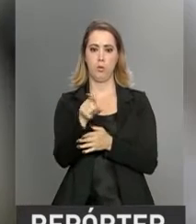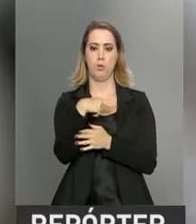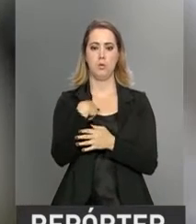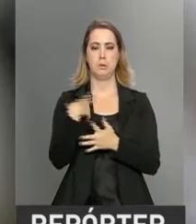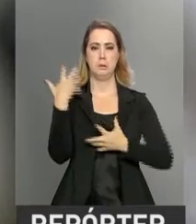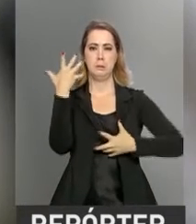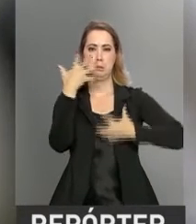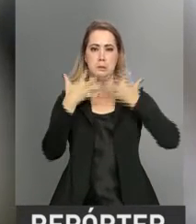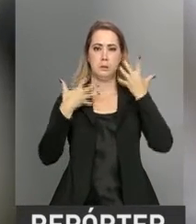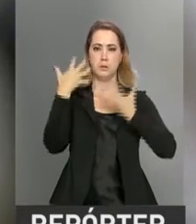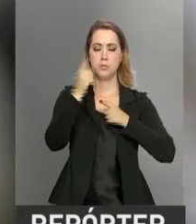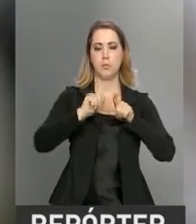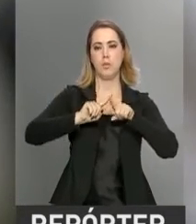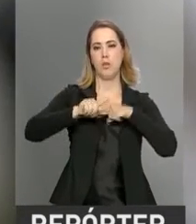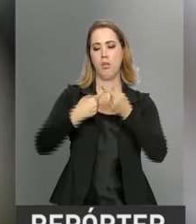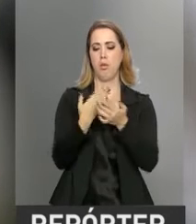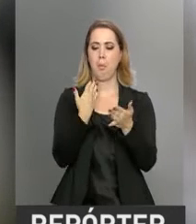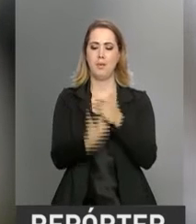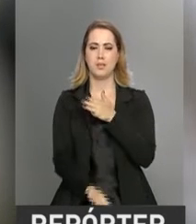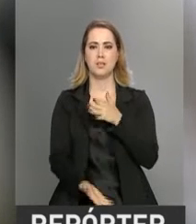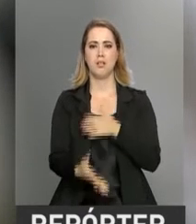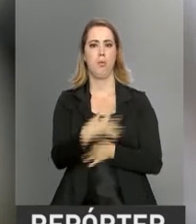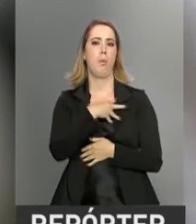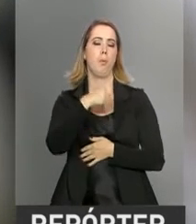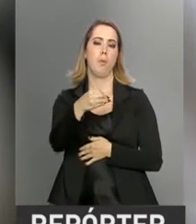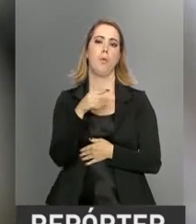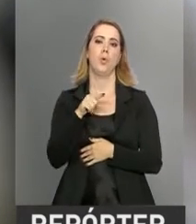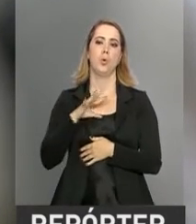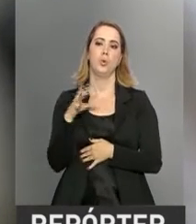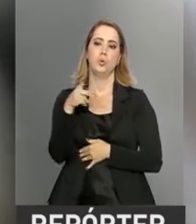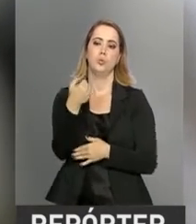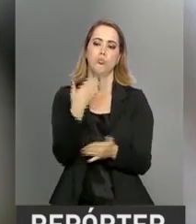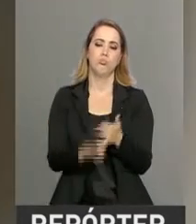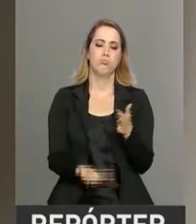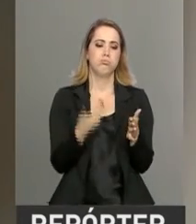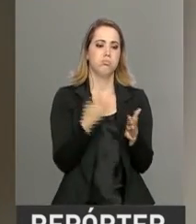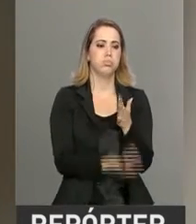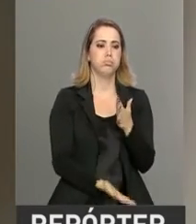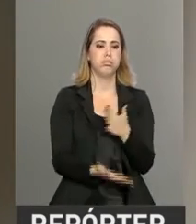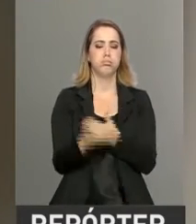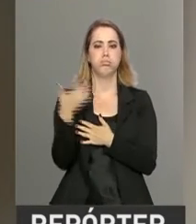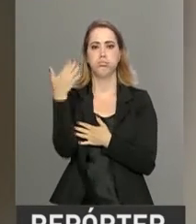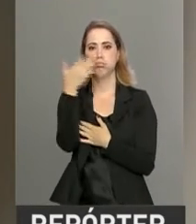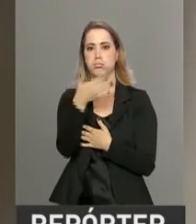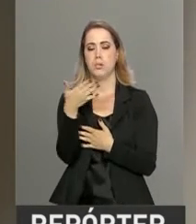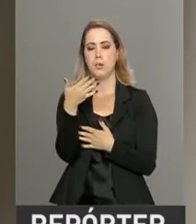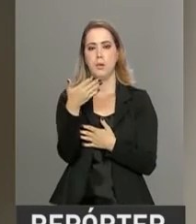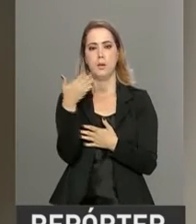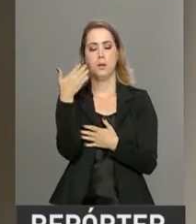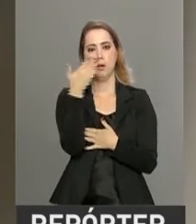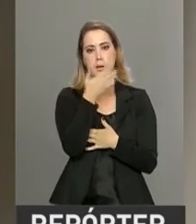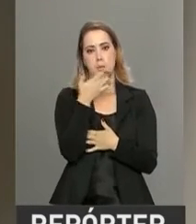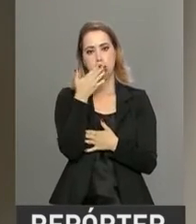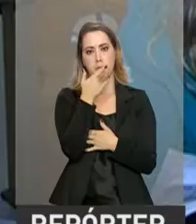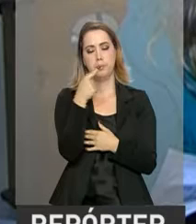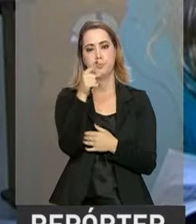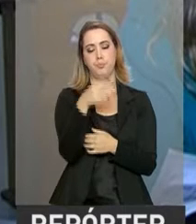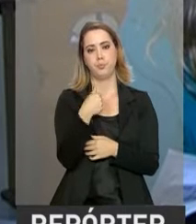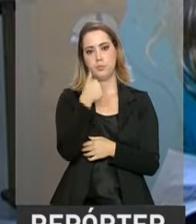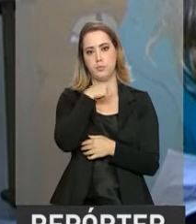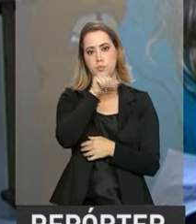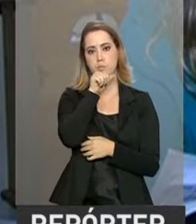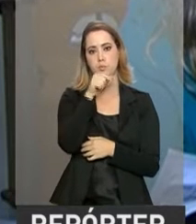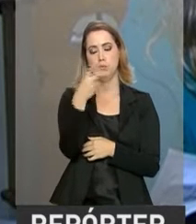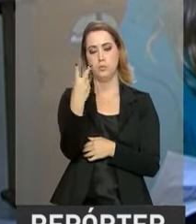desfocada. Depois de perder o filho em um acidente, tudo perdeu a cor para esta carioca, mãe de outras duas crianças. Ele